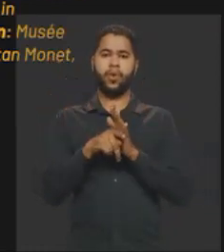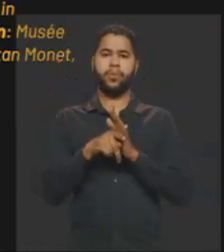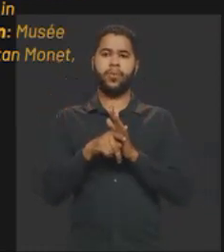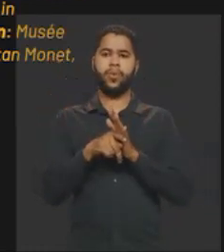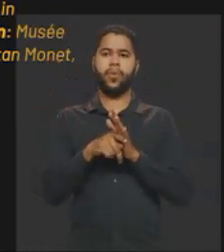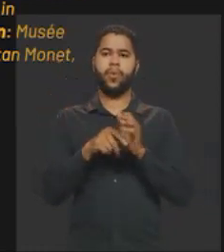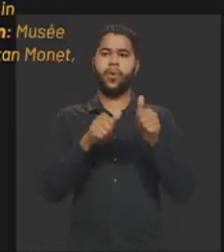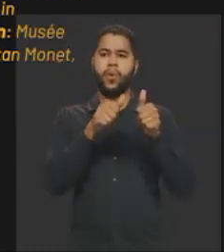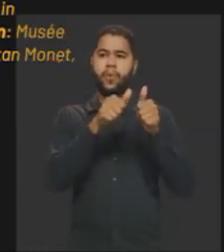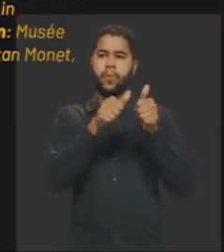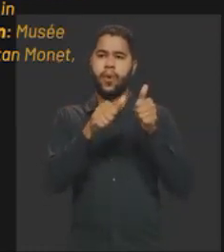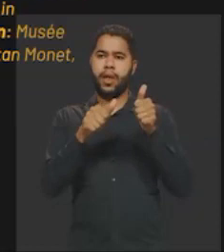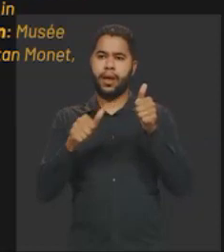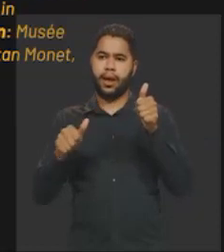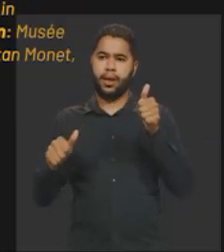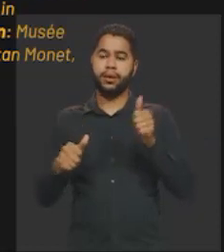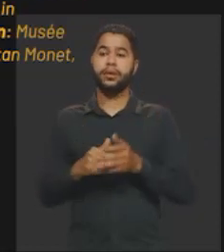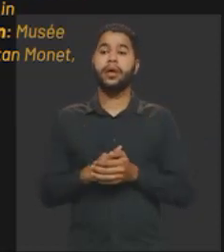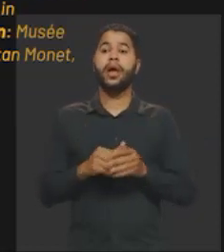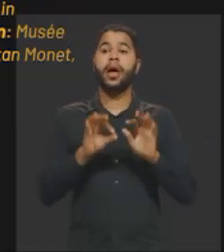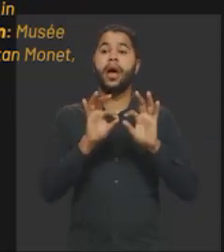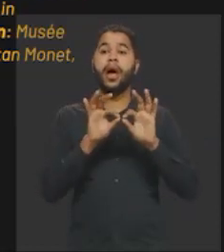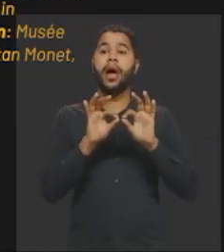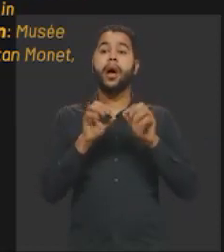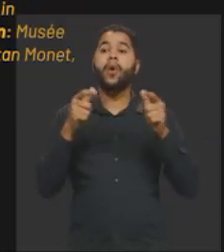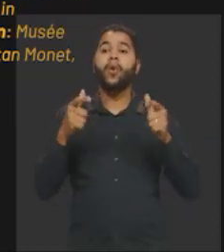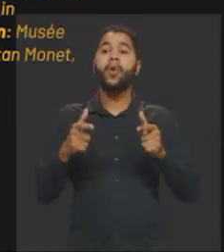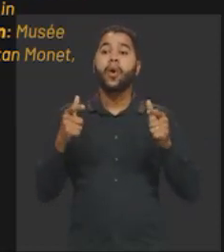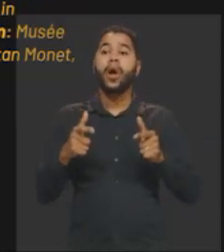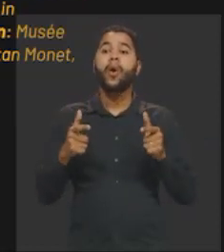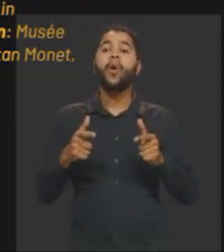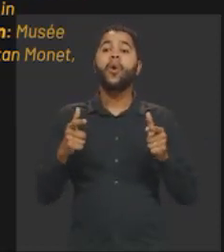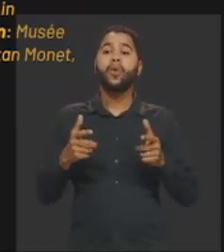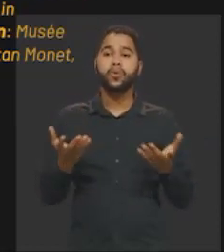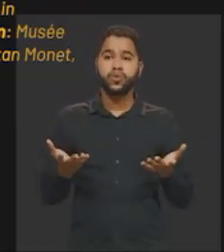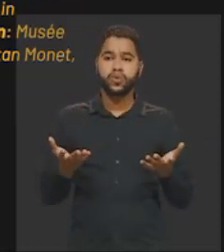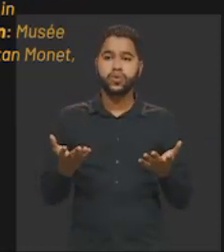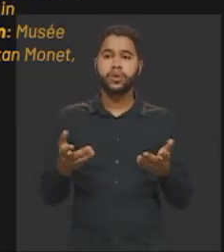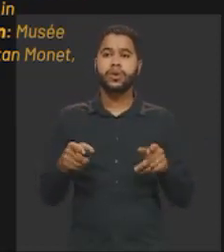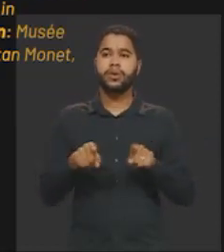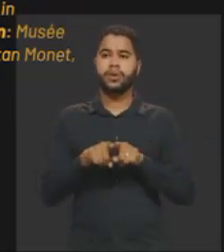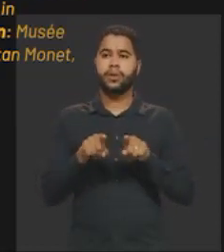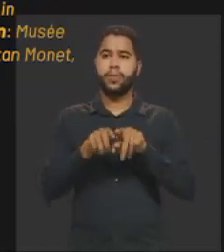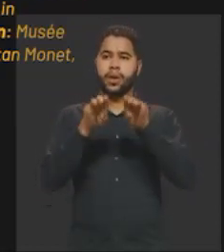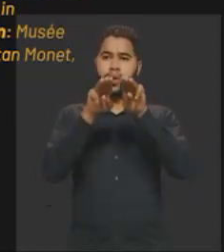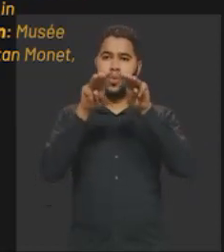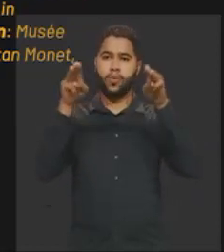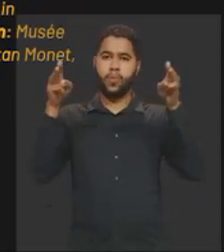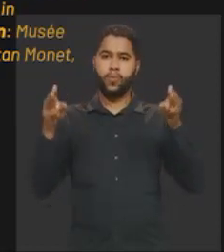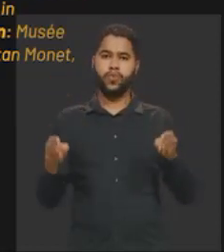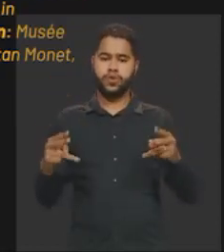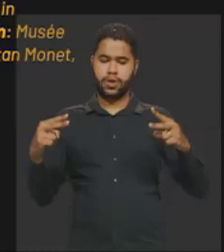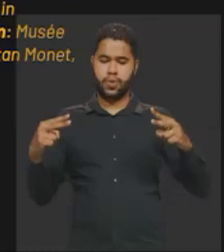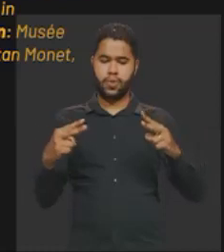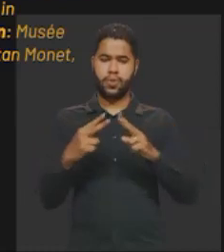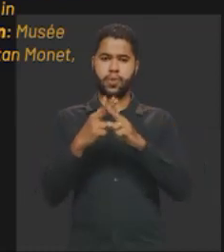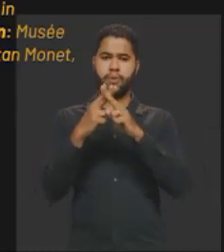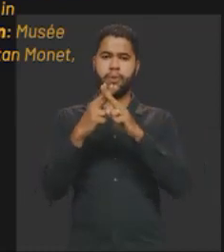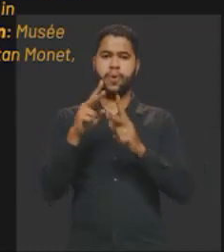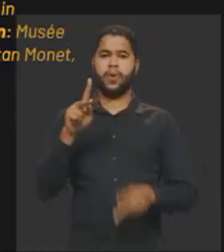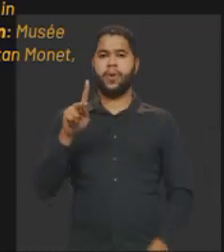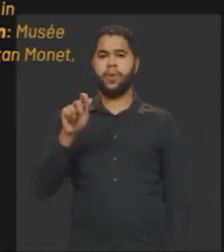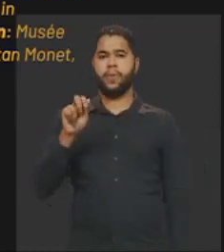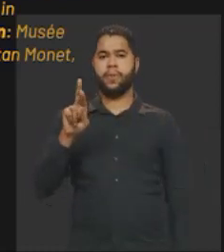A localização, onde está a pintura, é o Musée Marmottan, em Paris. Então, por